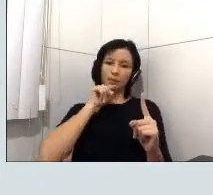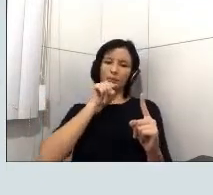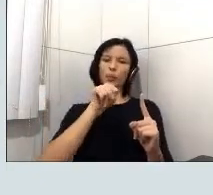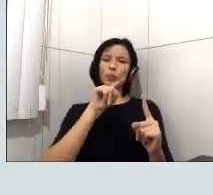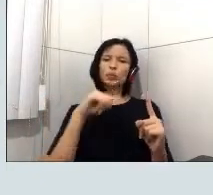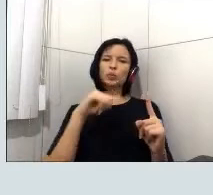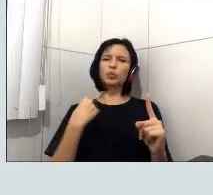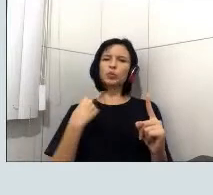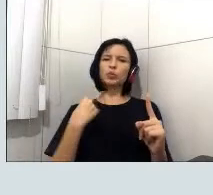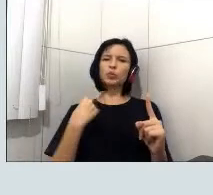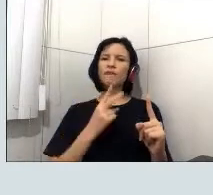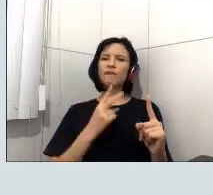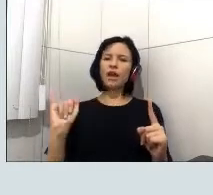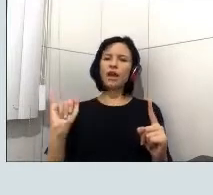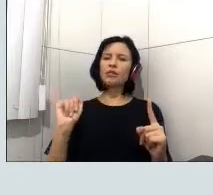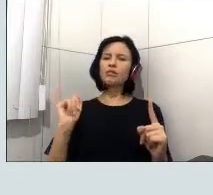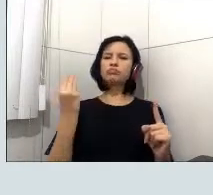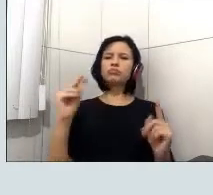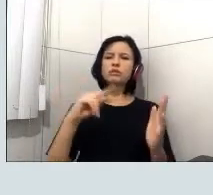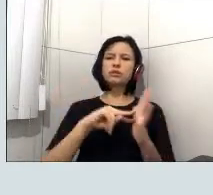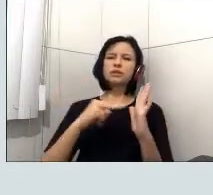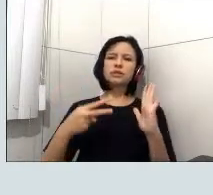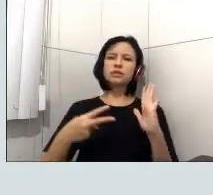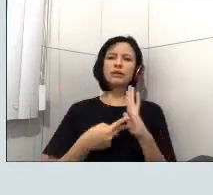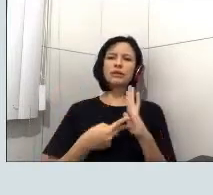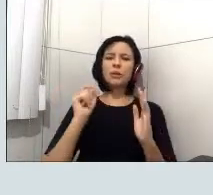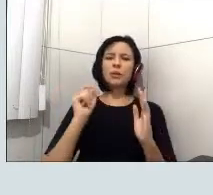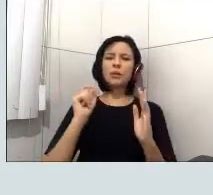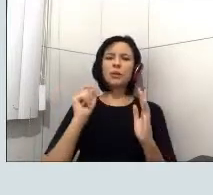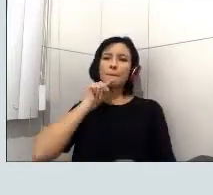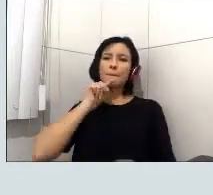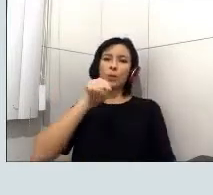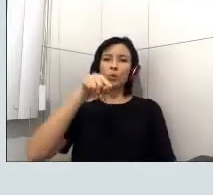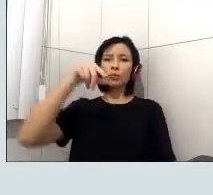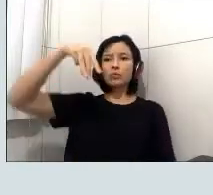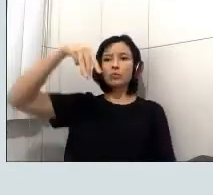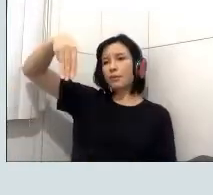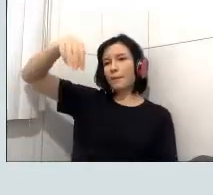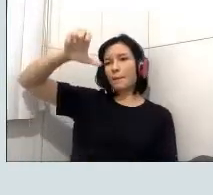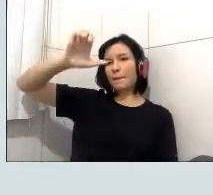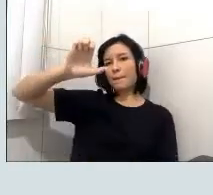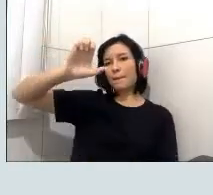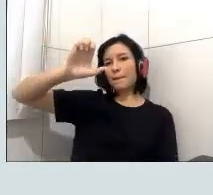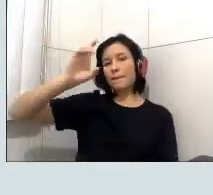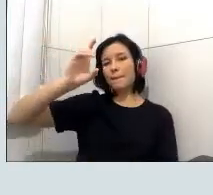chamar de ponto médio do segmento AB.